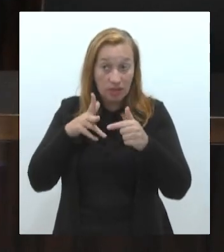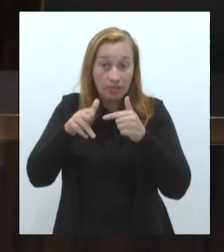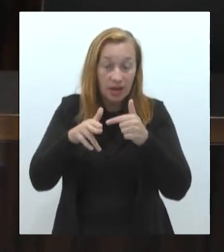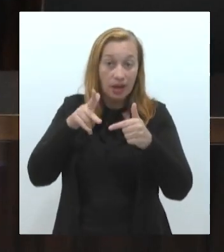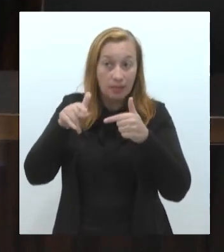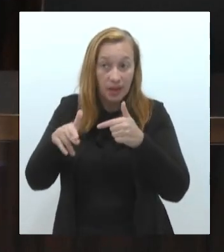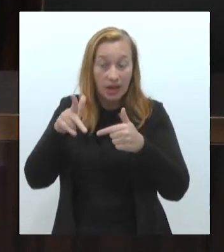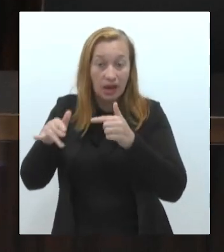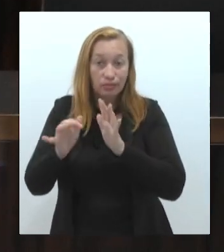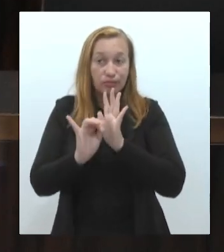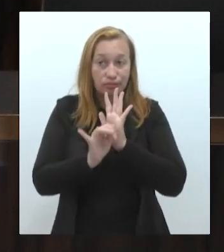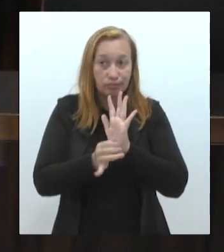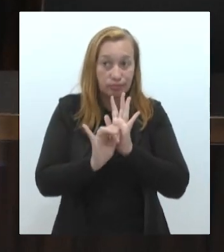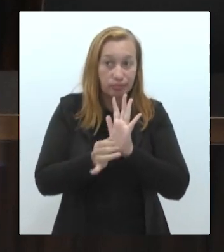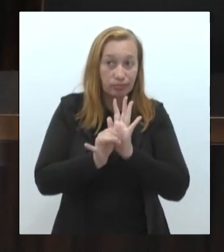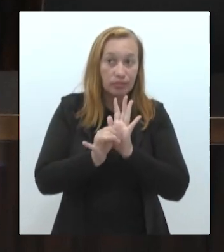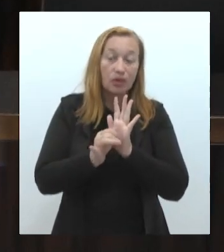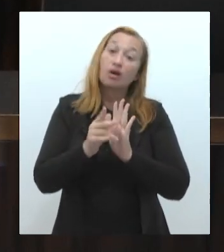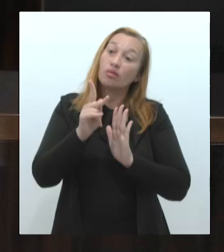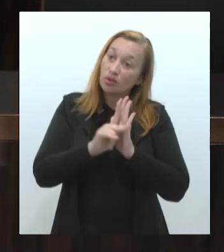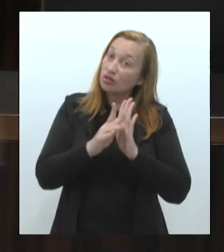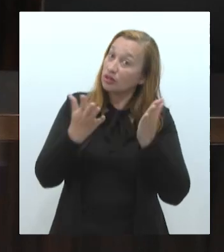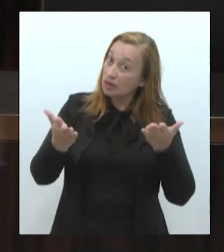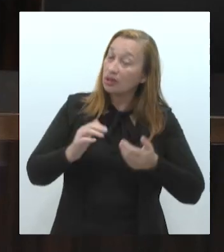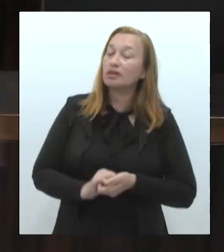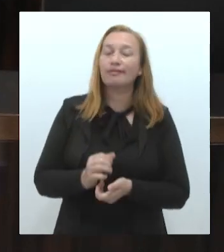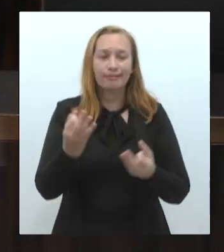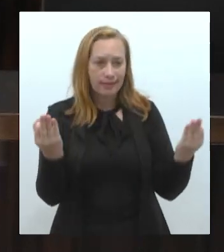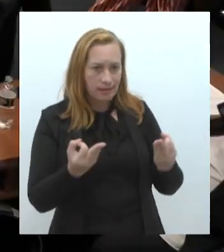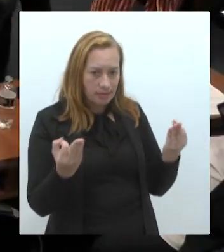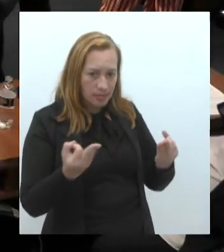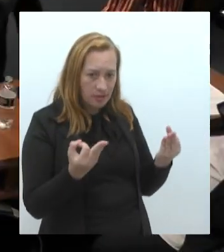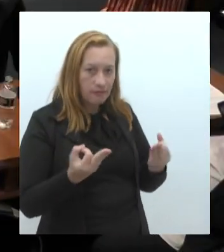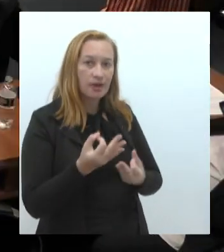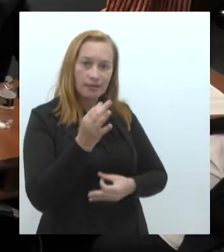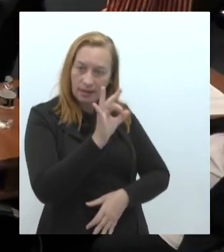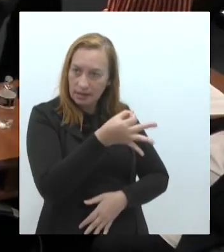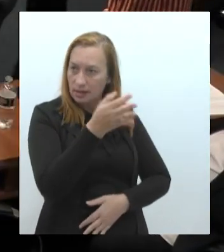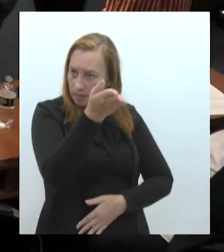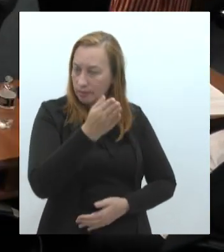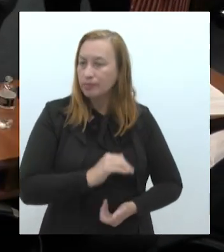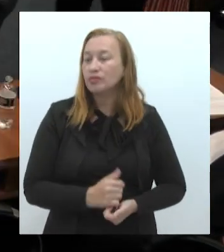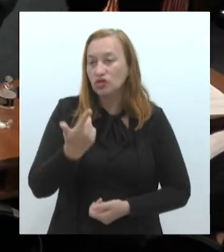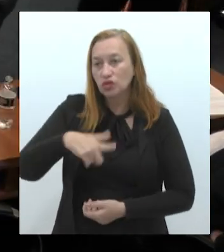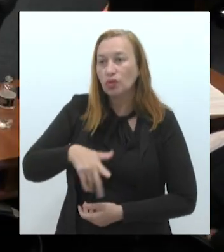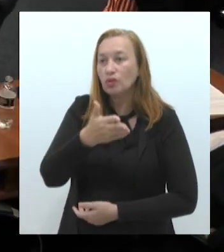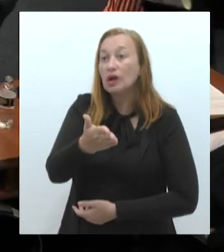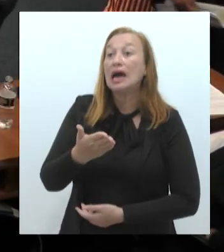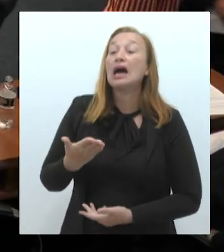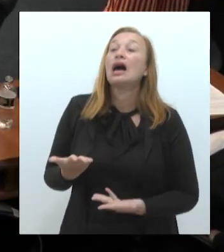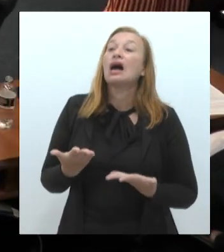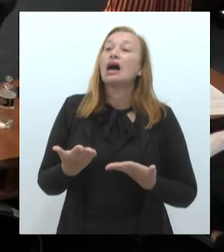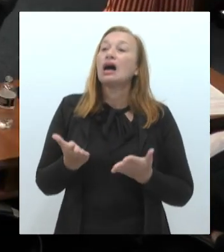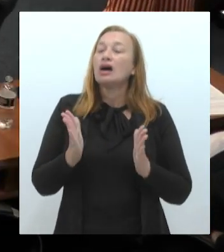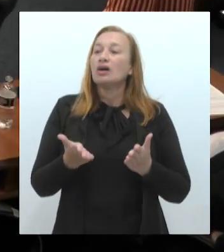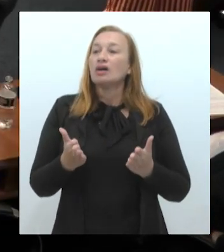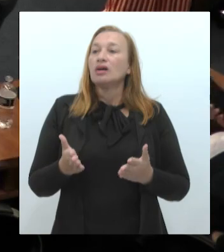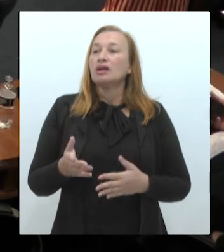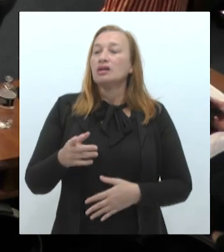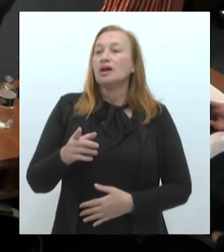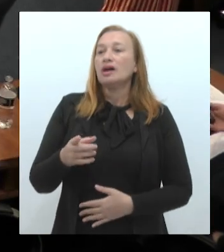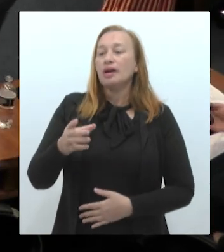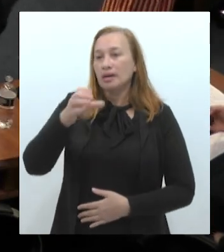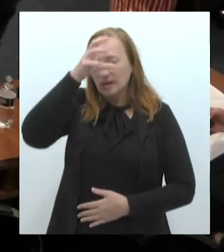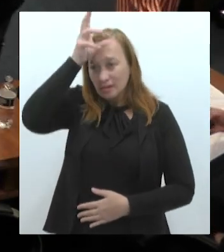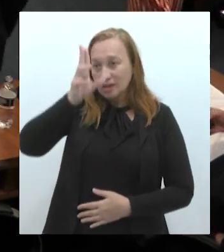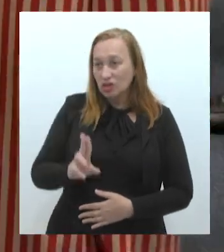picado, quebrado no meio lá o projeto. Né? Vossa Excelência está coberta de razão mais uma vez. Aliás, ter razão e ser presidente da Tia Ju